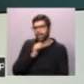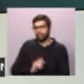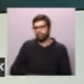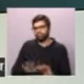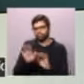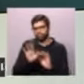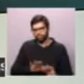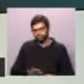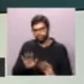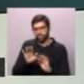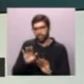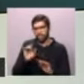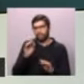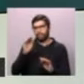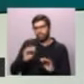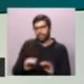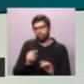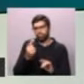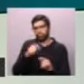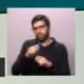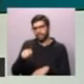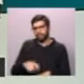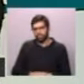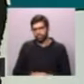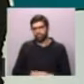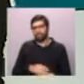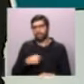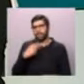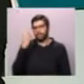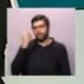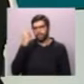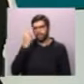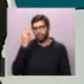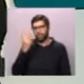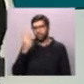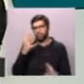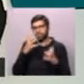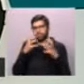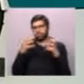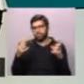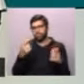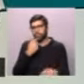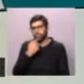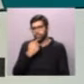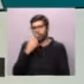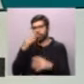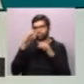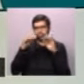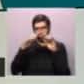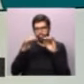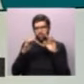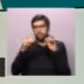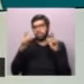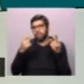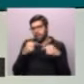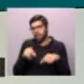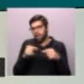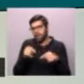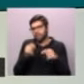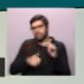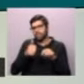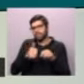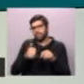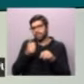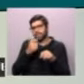de sudoeste inferior a 1 metro. Para o arquipélago da Madeira, um dia com bastante nubosidade, com períodos de chuva ou aguaceiros, principalmente